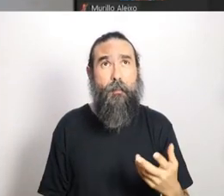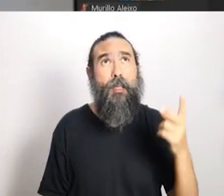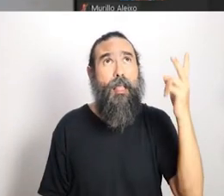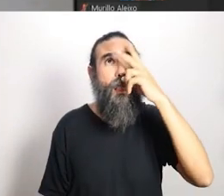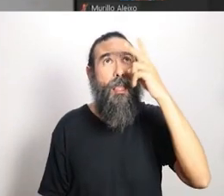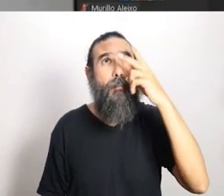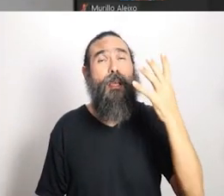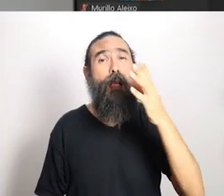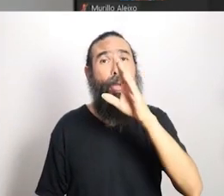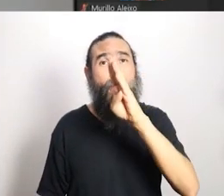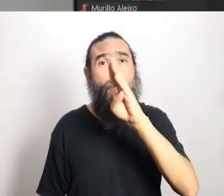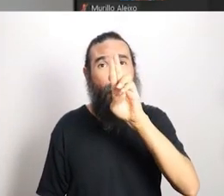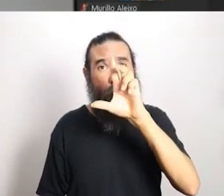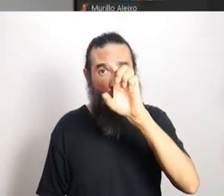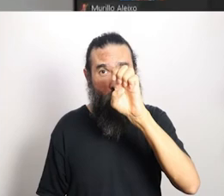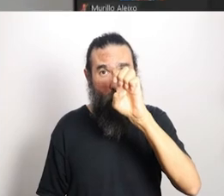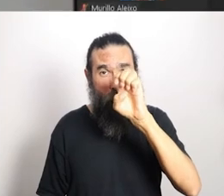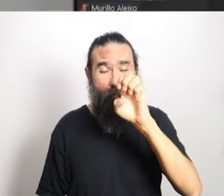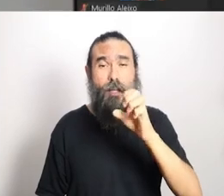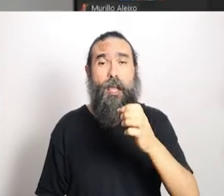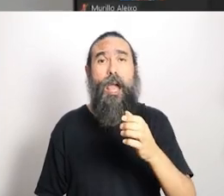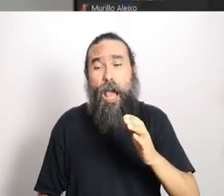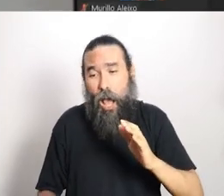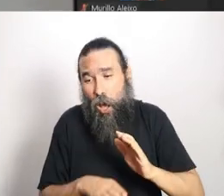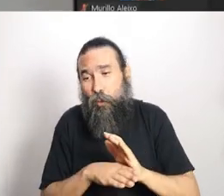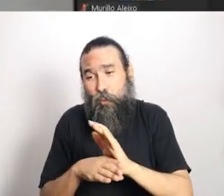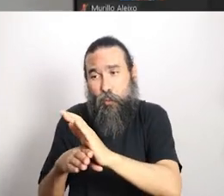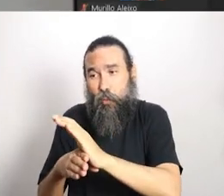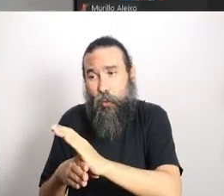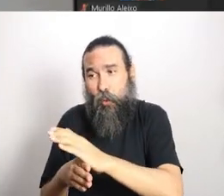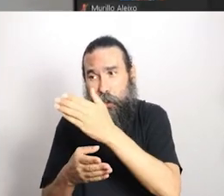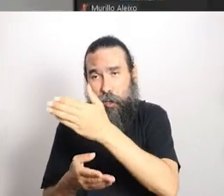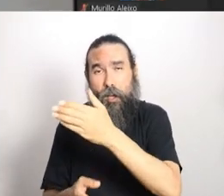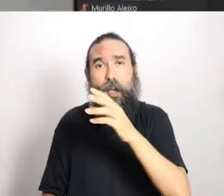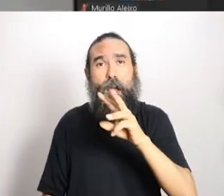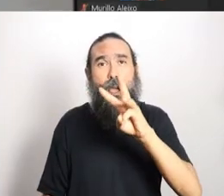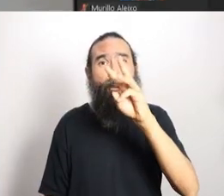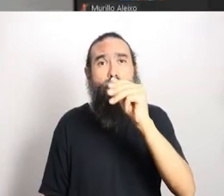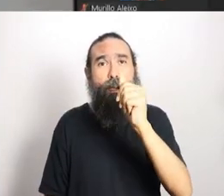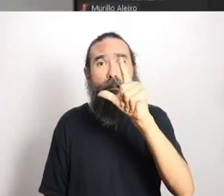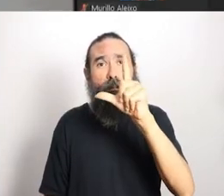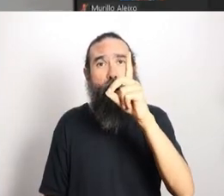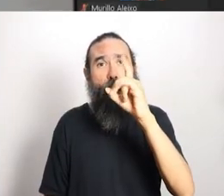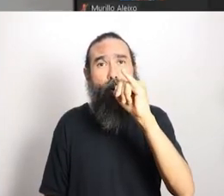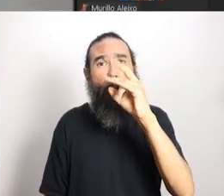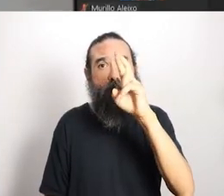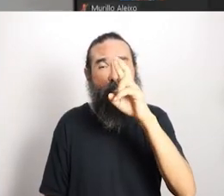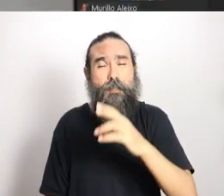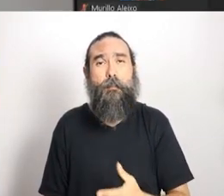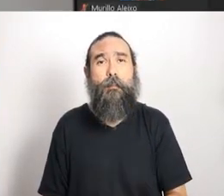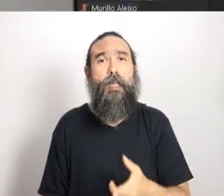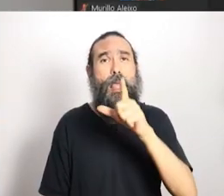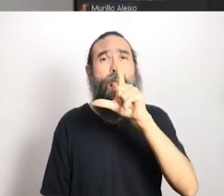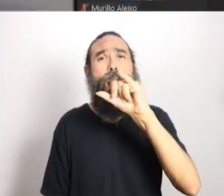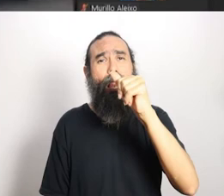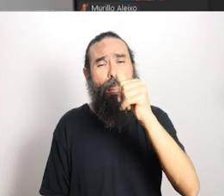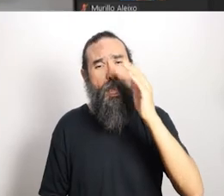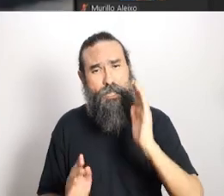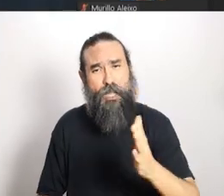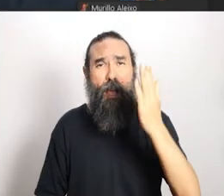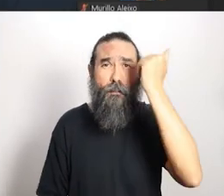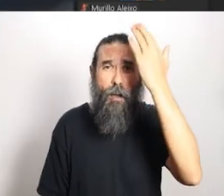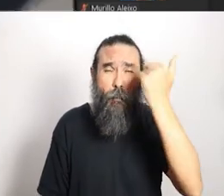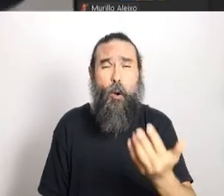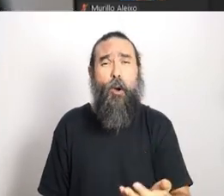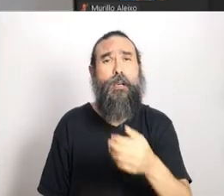Bully, como o Bully acolheu o Valdir. Como o Bully já era Bully, como Lia já era Lia, Severina